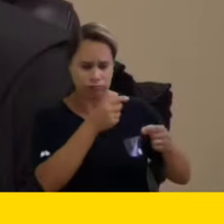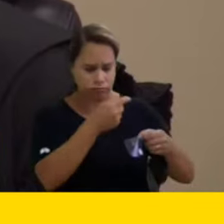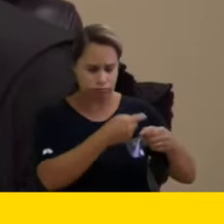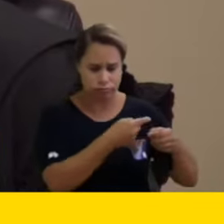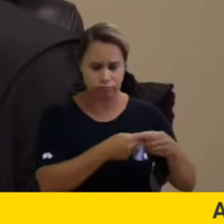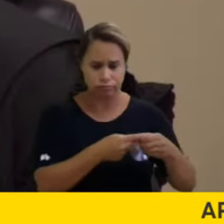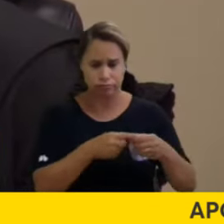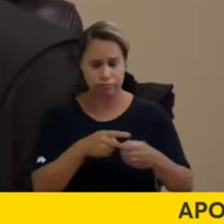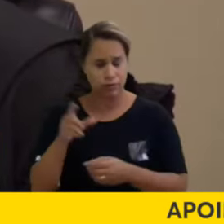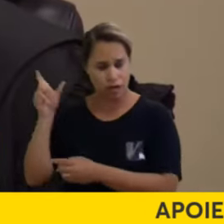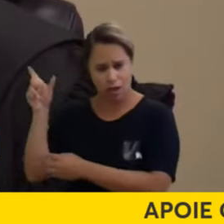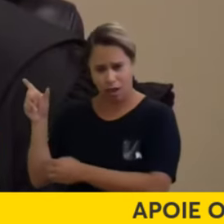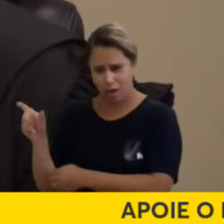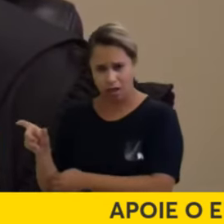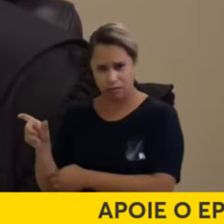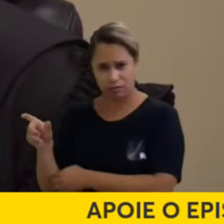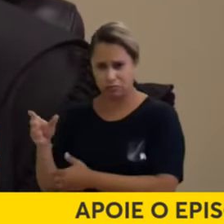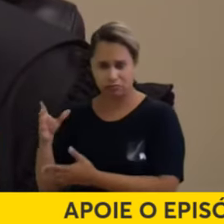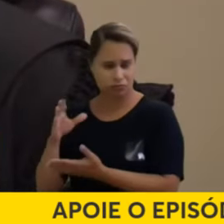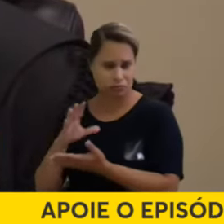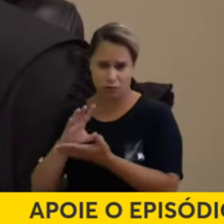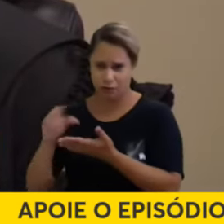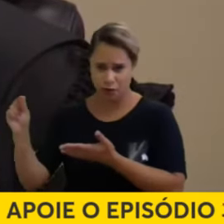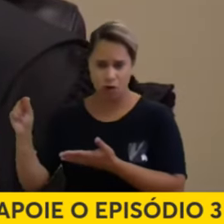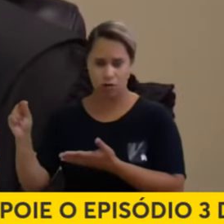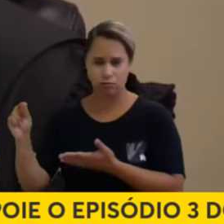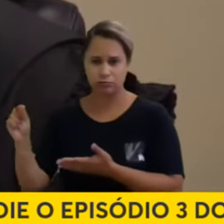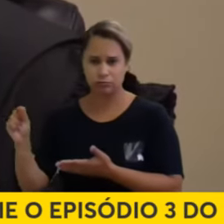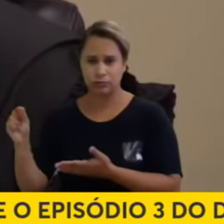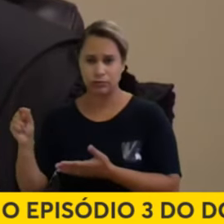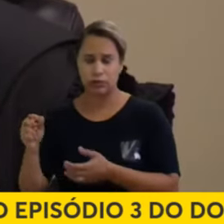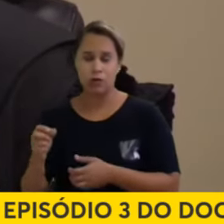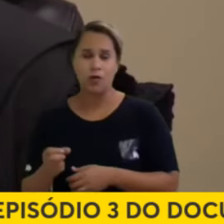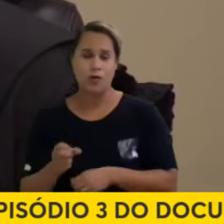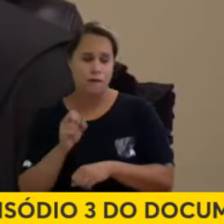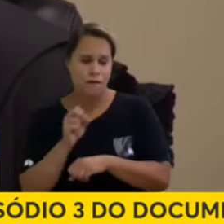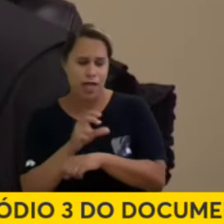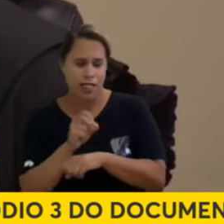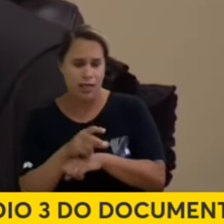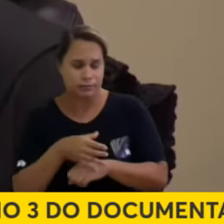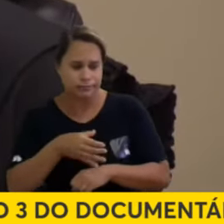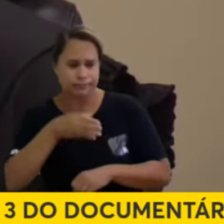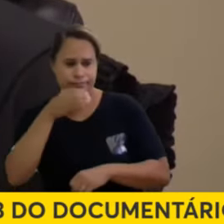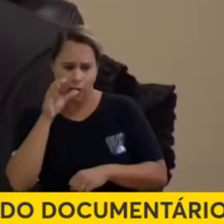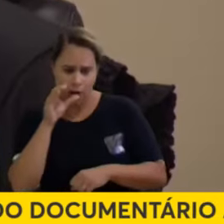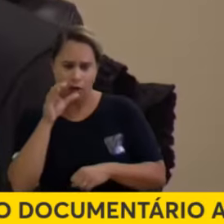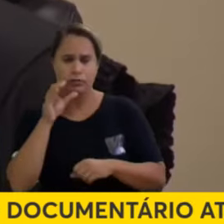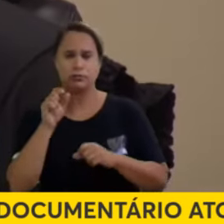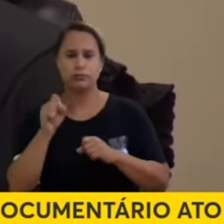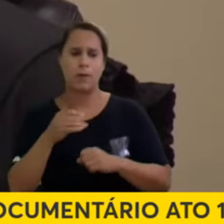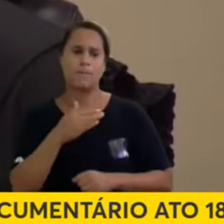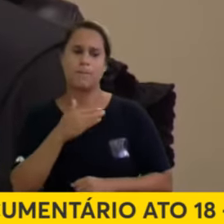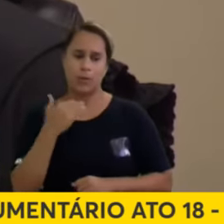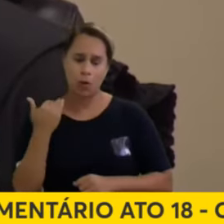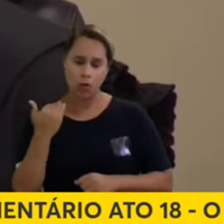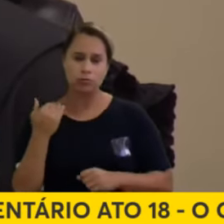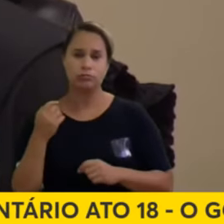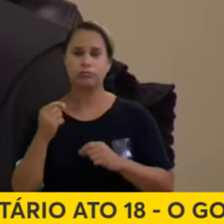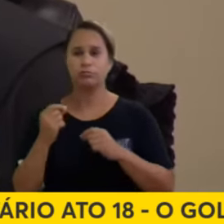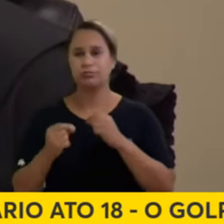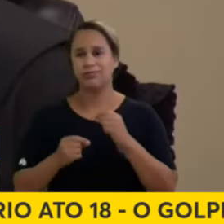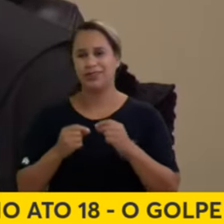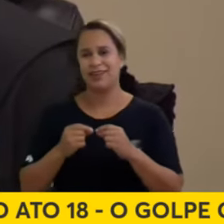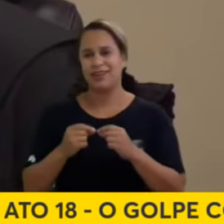as leis da cidade não foge bebe o veneno que o mata porém sabemos que anito e meleto embora o pudesse matar não